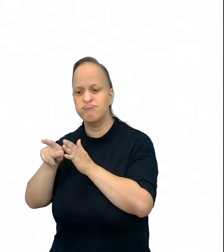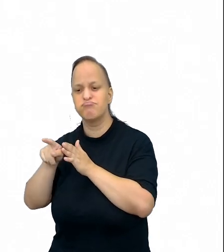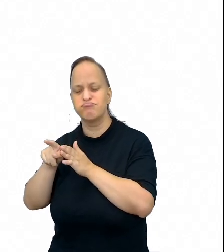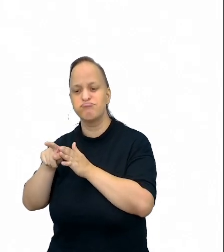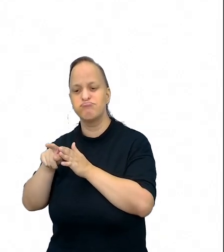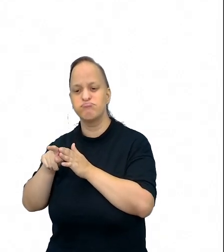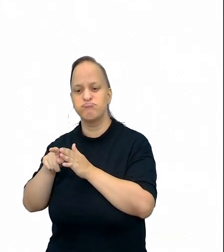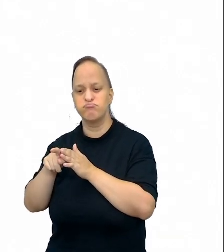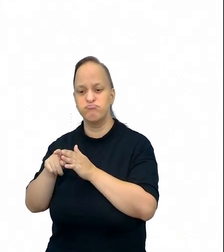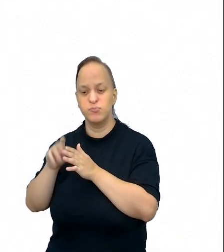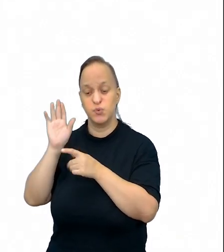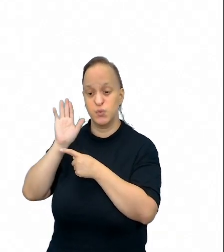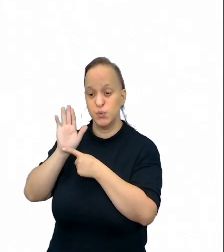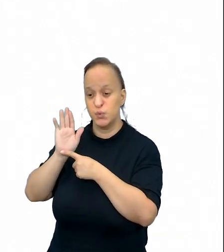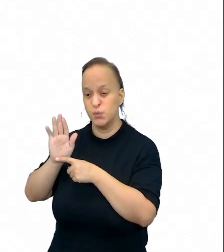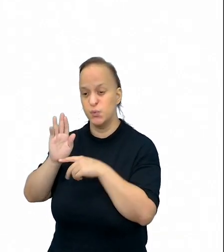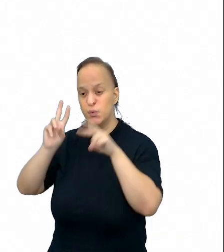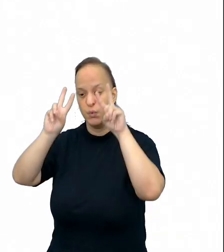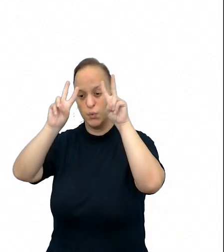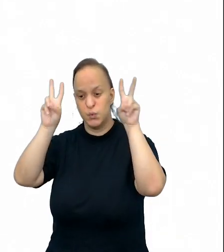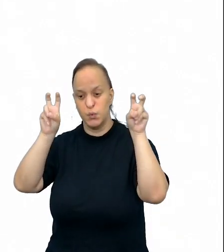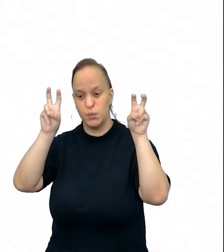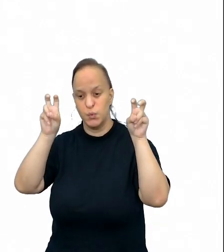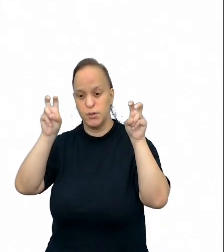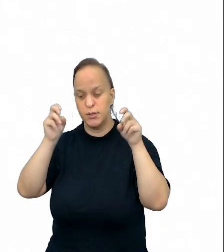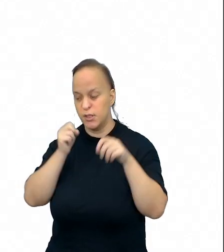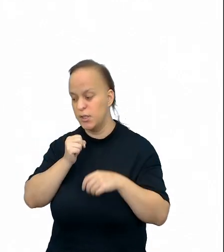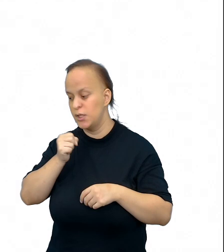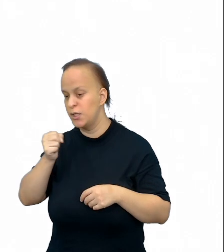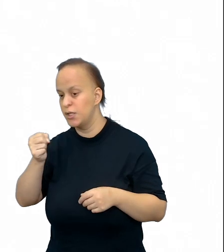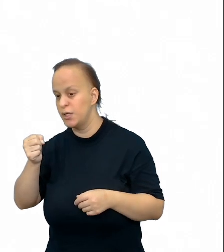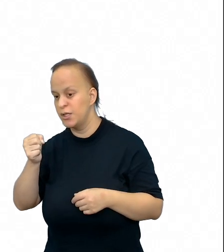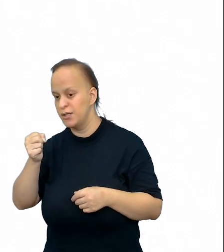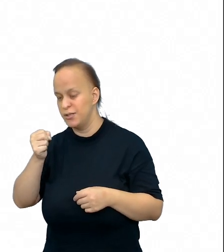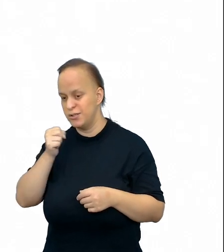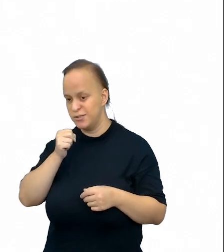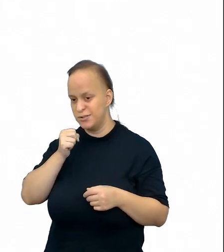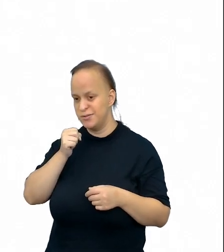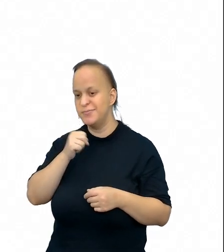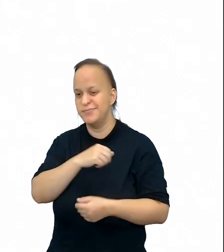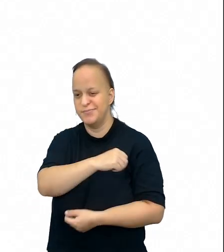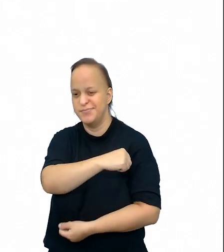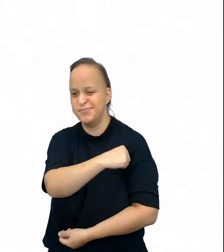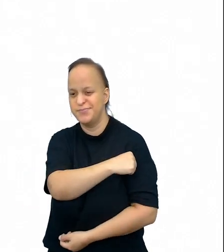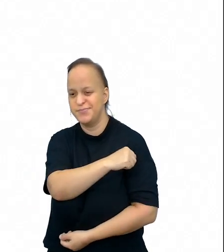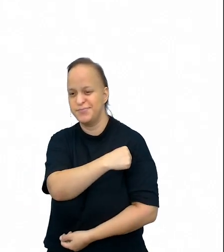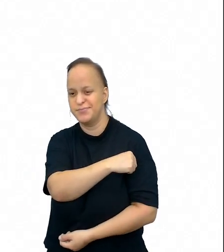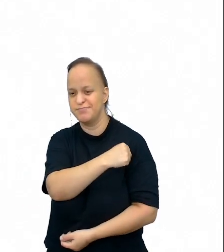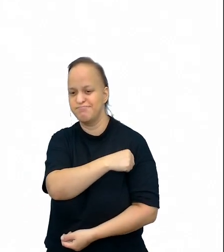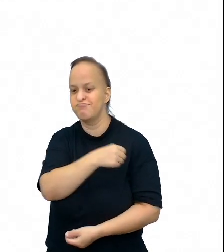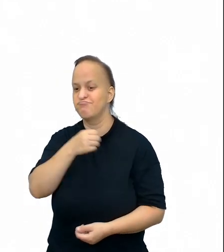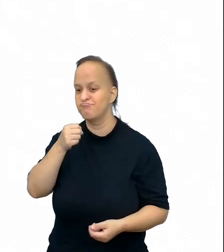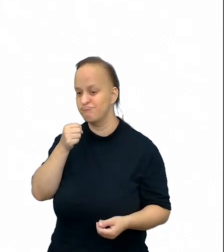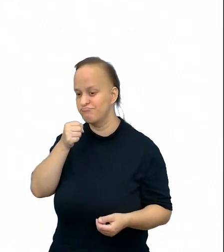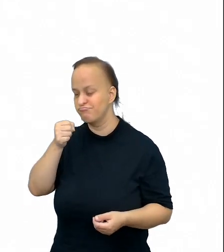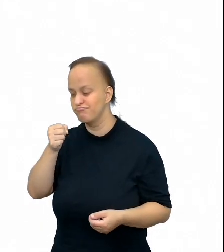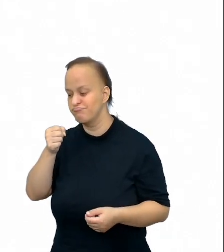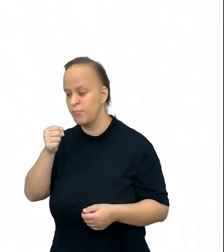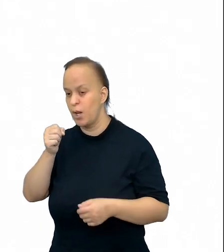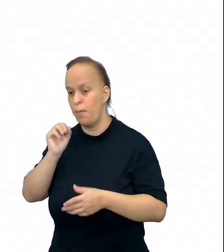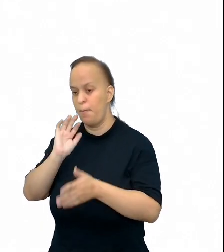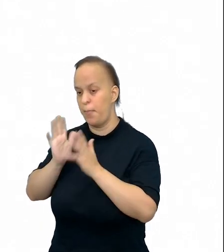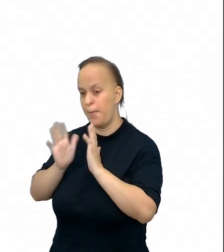disparadoras acerca do tema da entrevista, de maneira que os estudantes oralmente possam ir